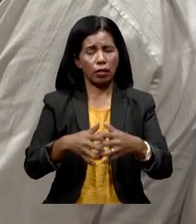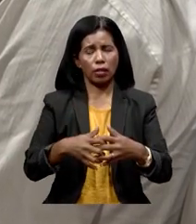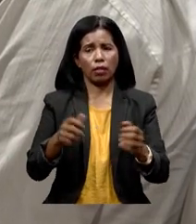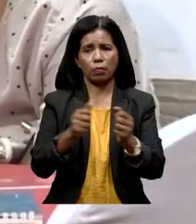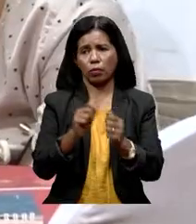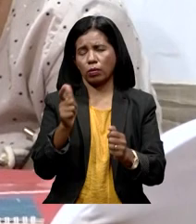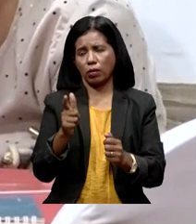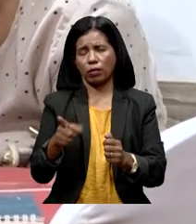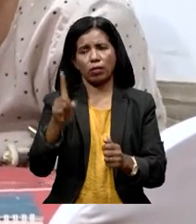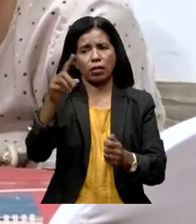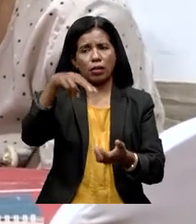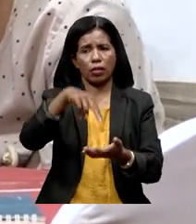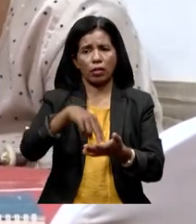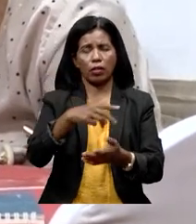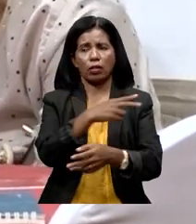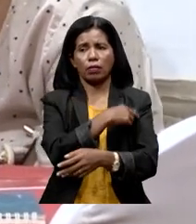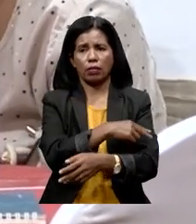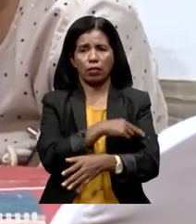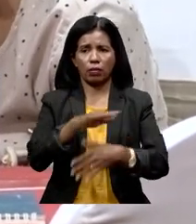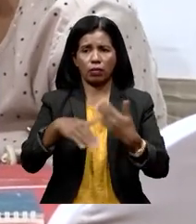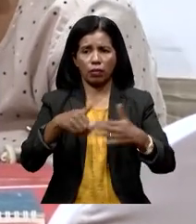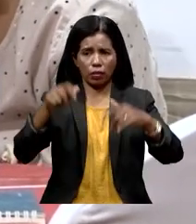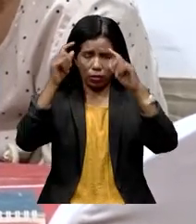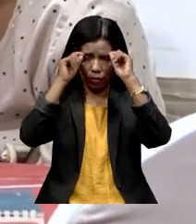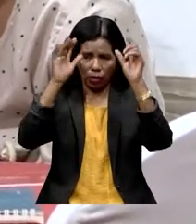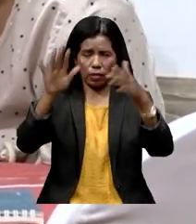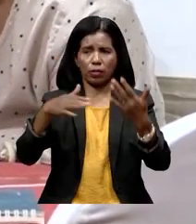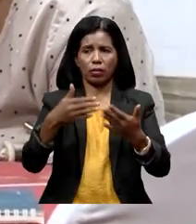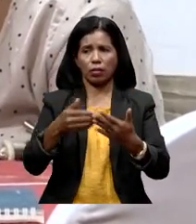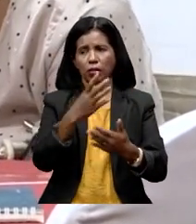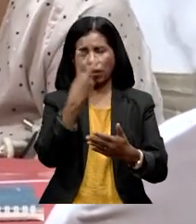ida estabelece ona ia facilidade de saúde e território nacional